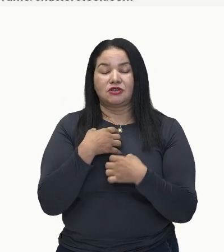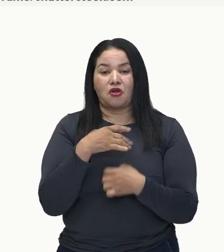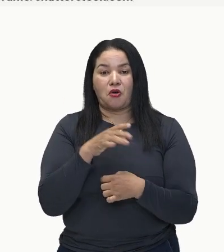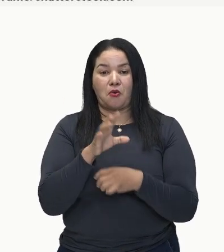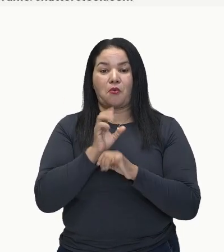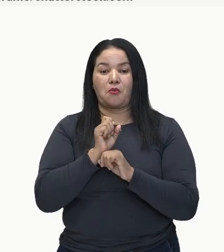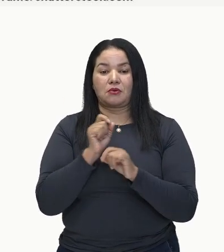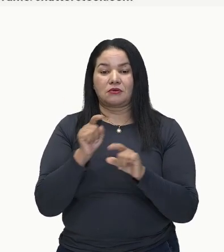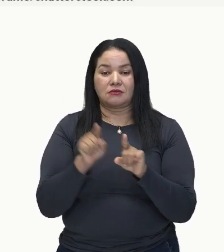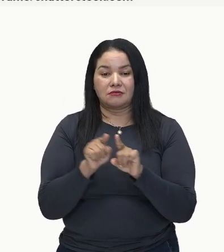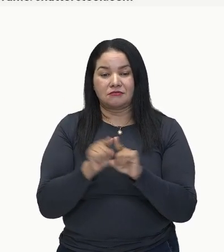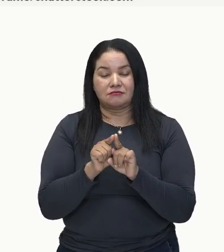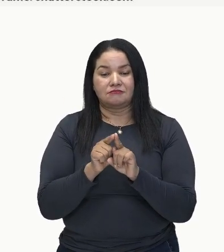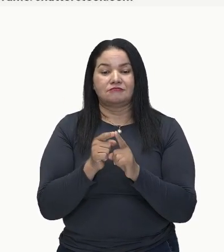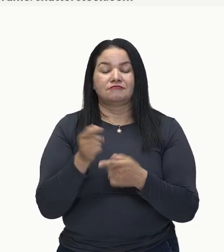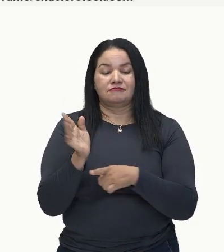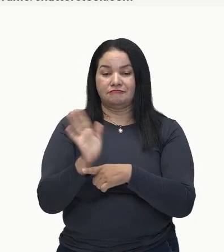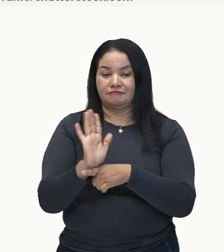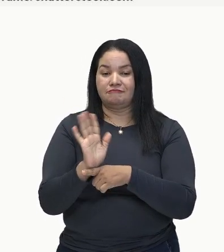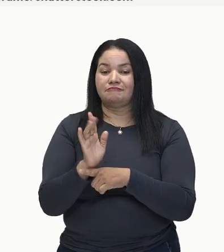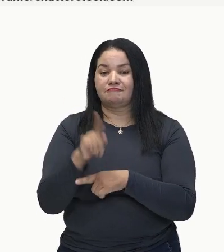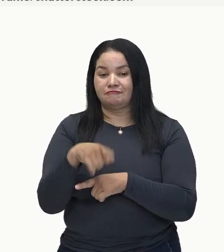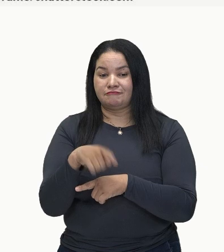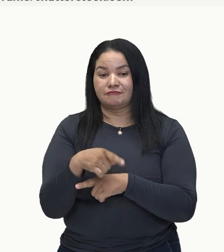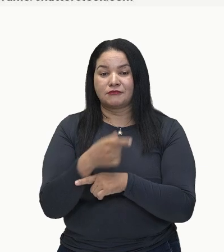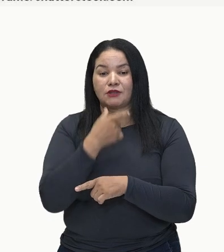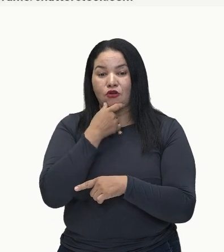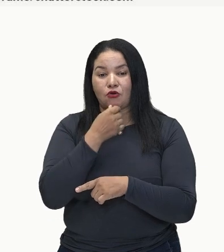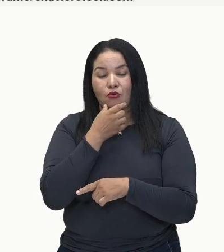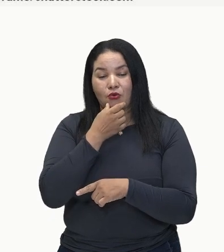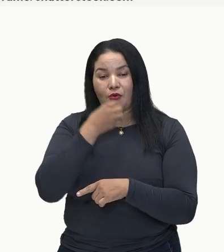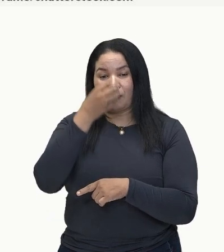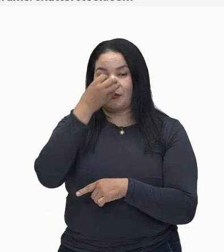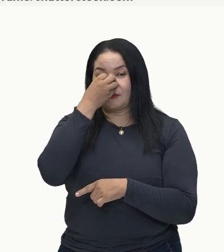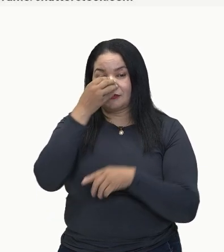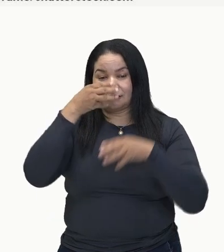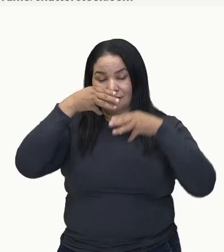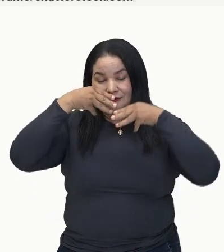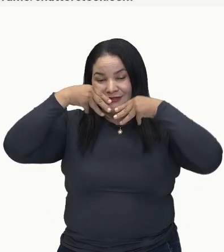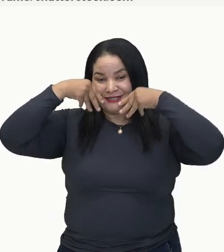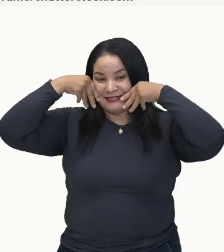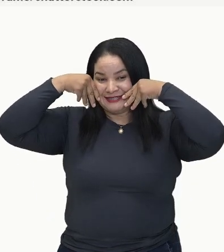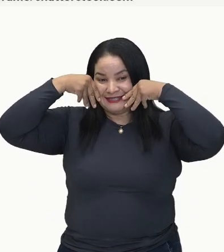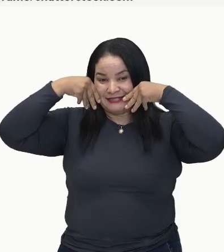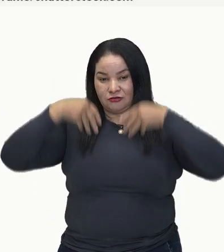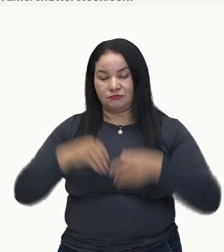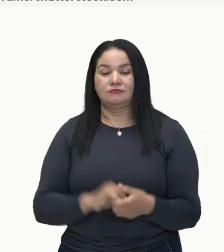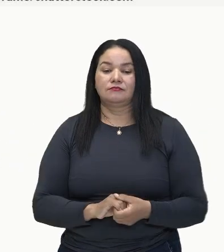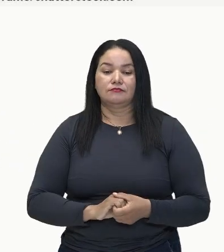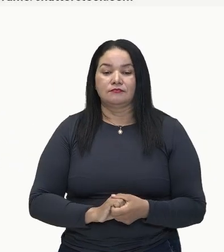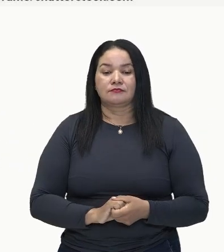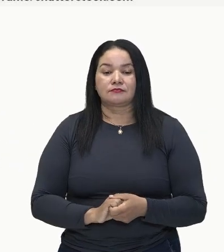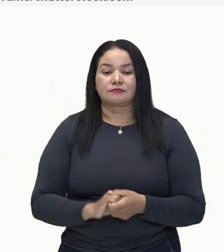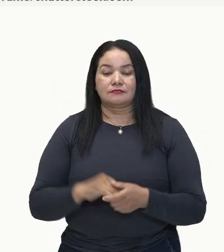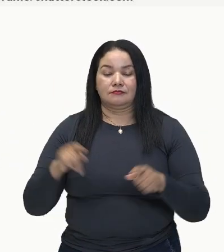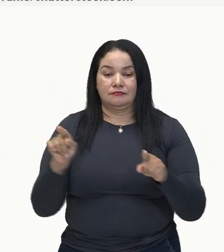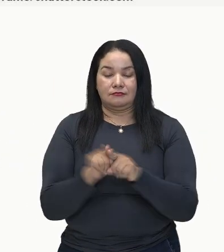sua entrega. Ele é o Coringa. Muito bem, então aqui ele já vai apresentar a